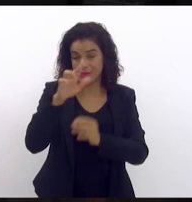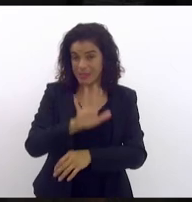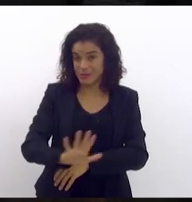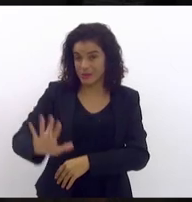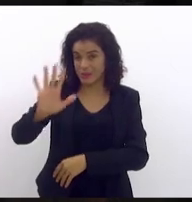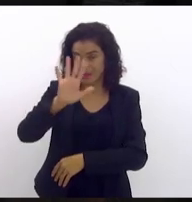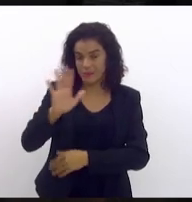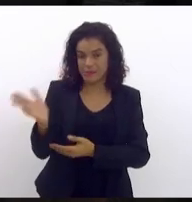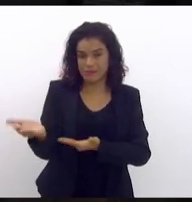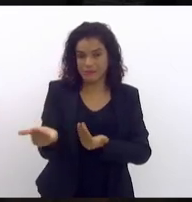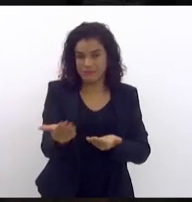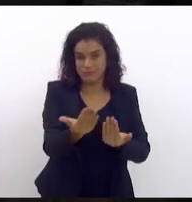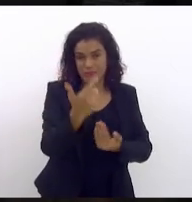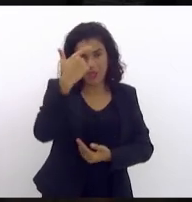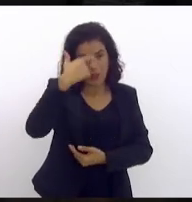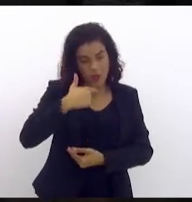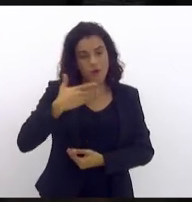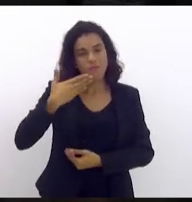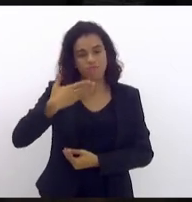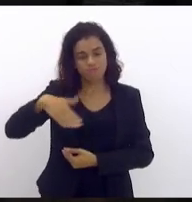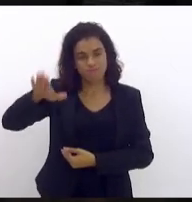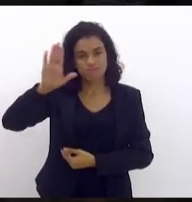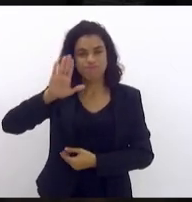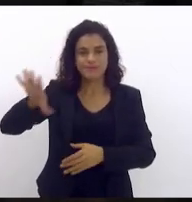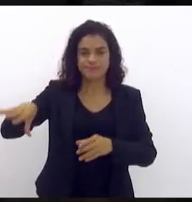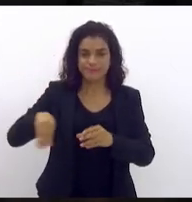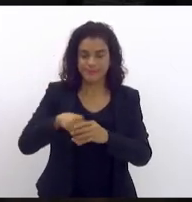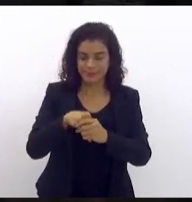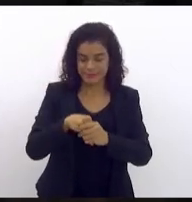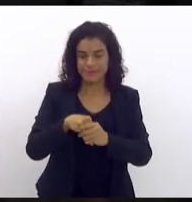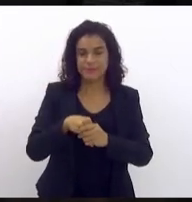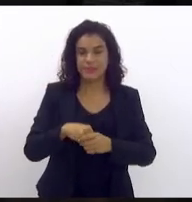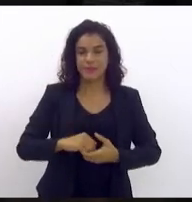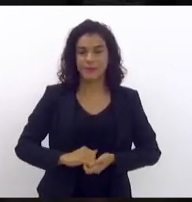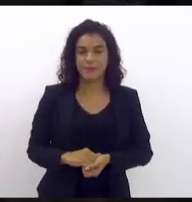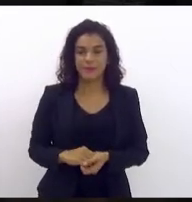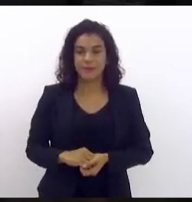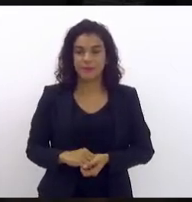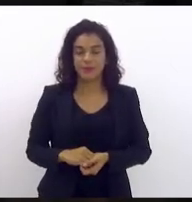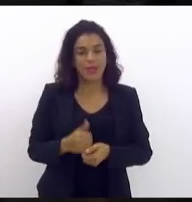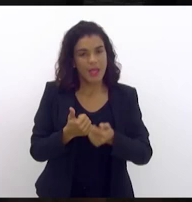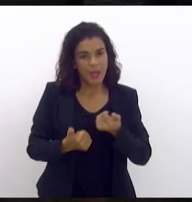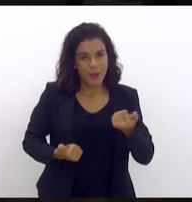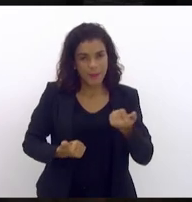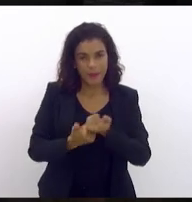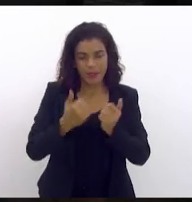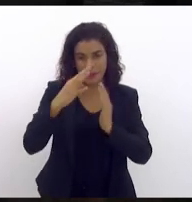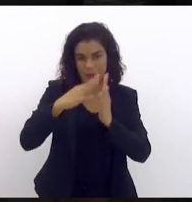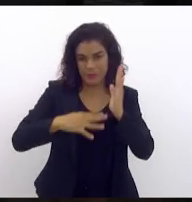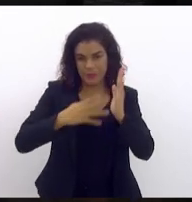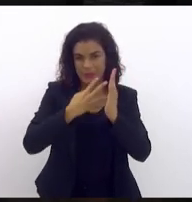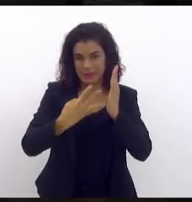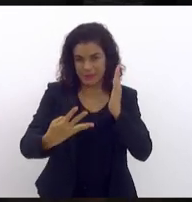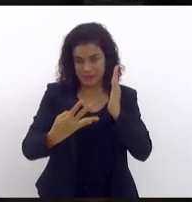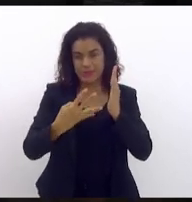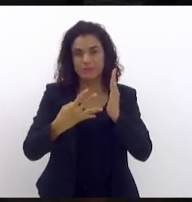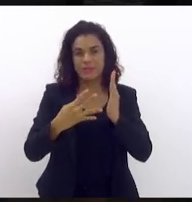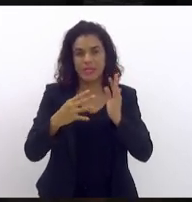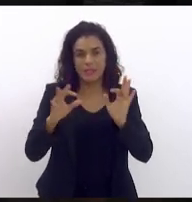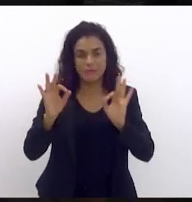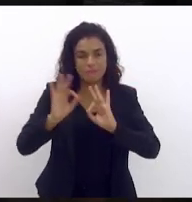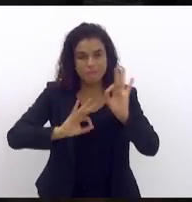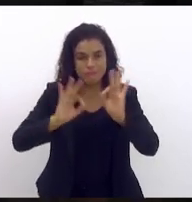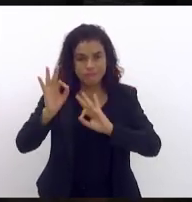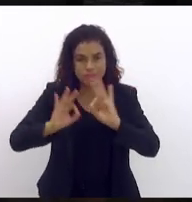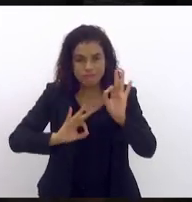práticas que pretendo incorporar ao funcionamento dessa frente apoiando um planejamento transversal das políticas